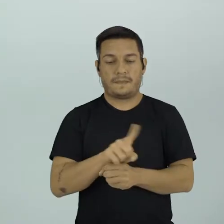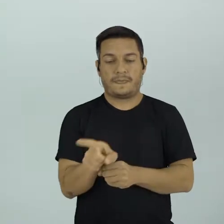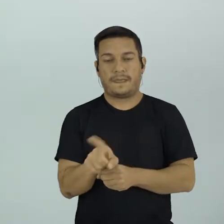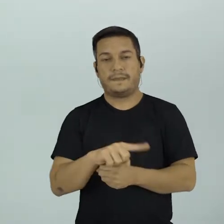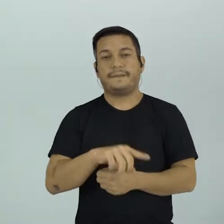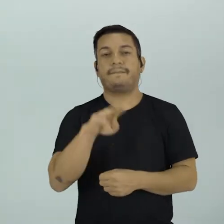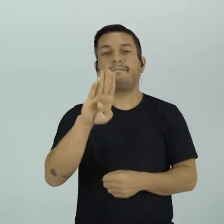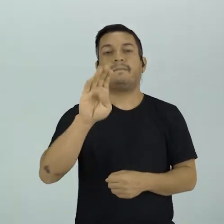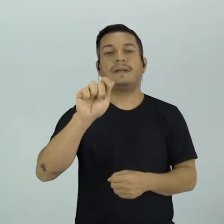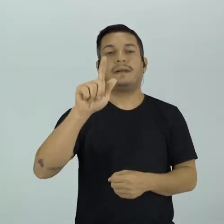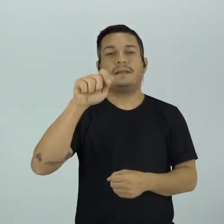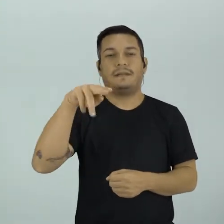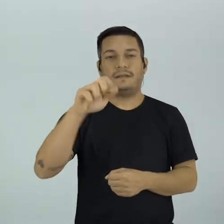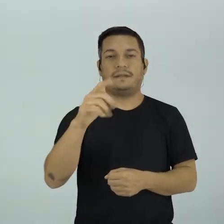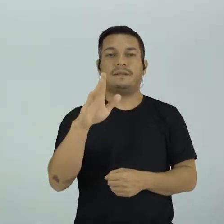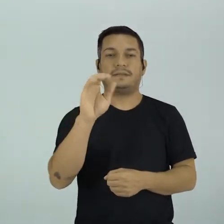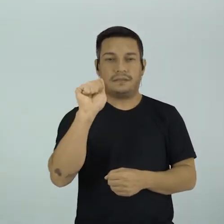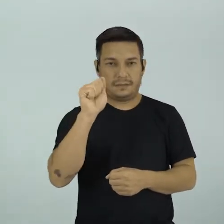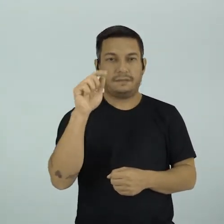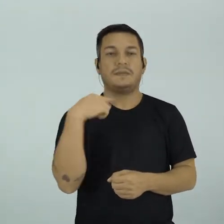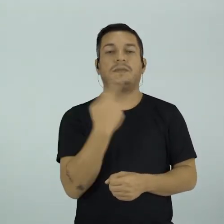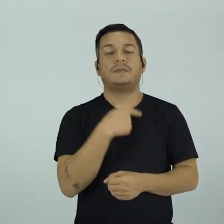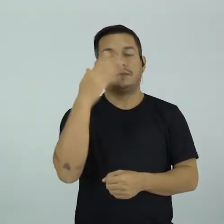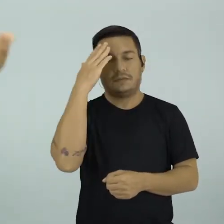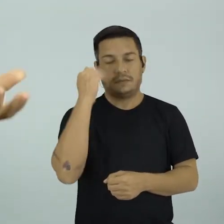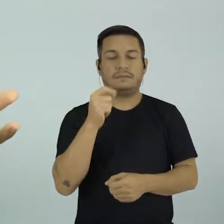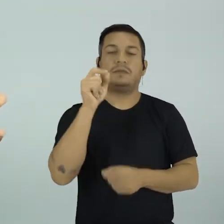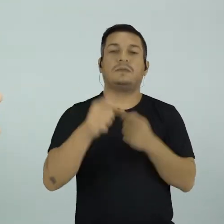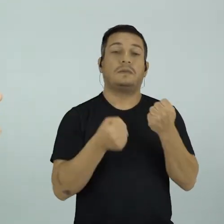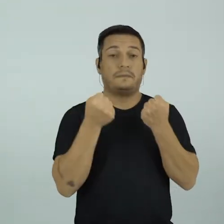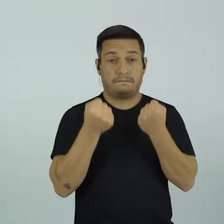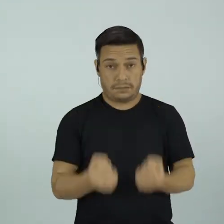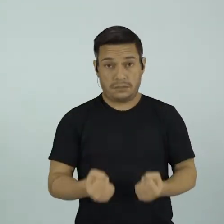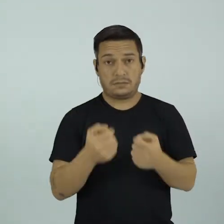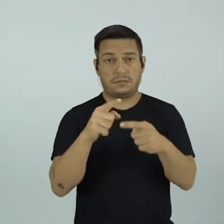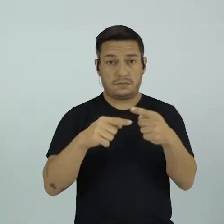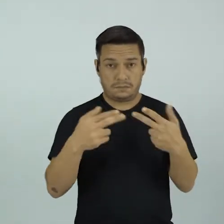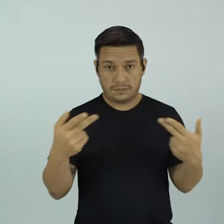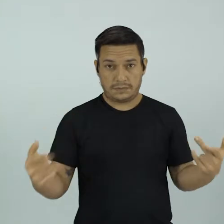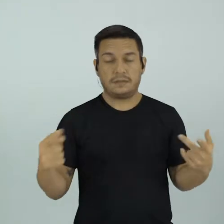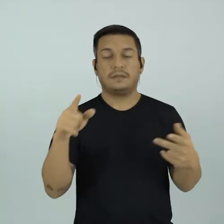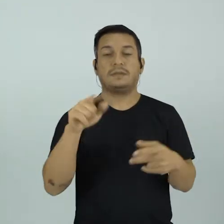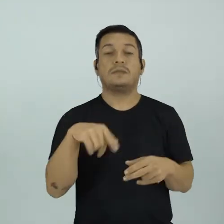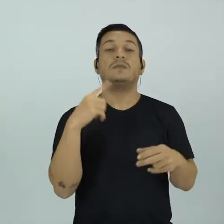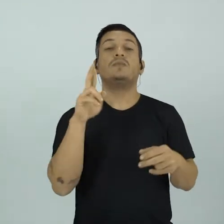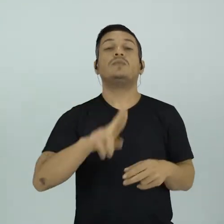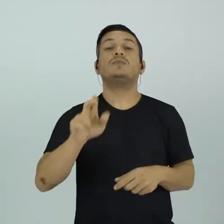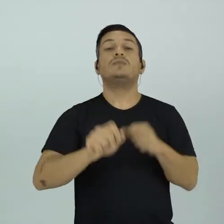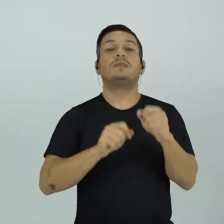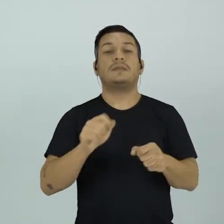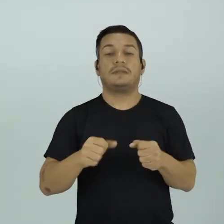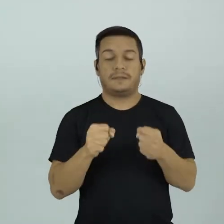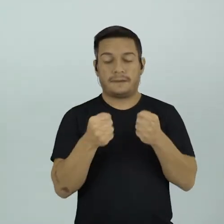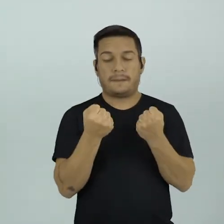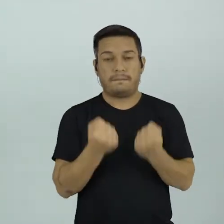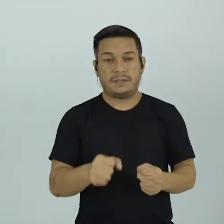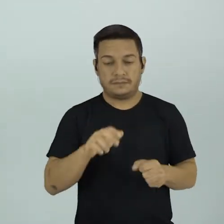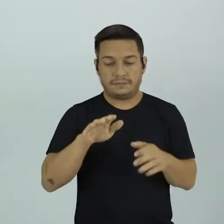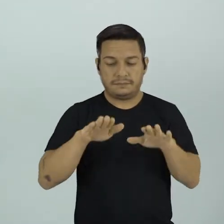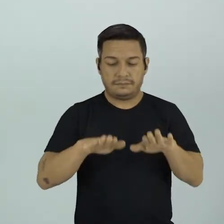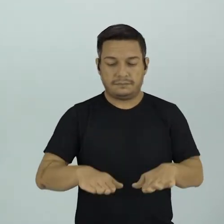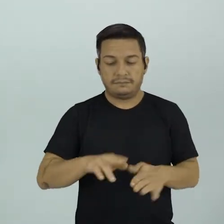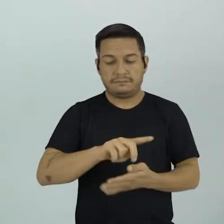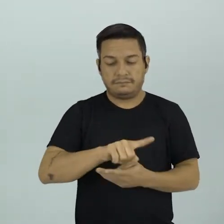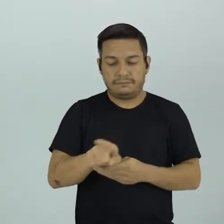Para nós sabermos o peso de determinado objeto ou matéria, ou algum material, nós utilizamos a balança. E